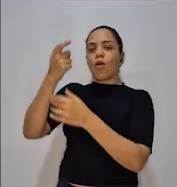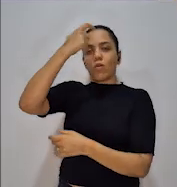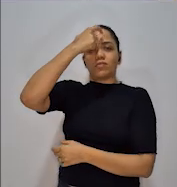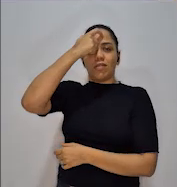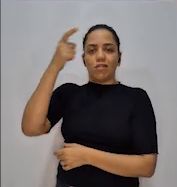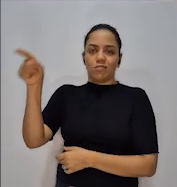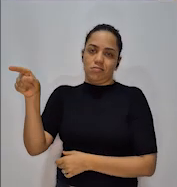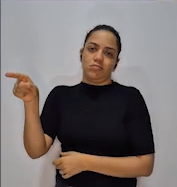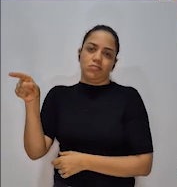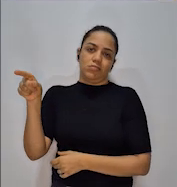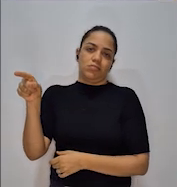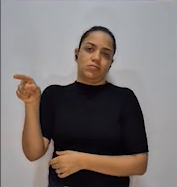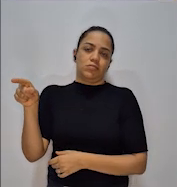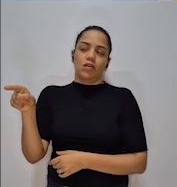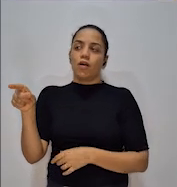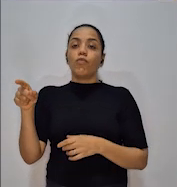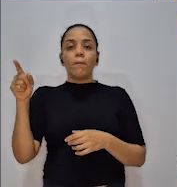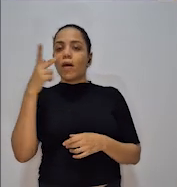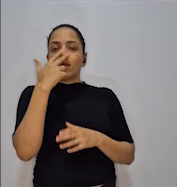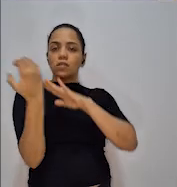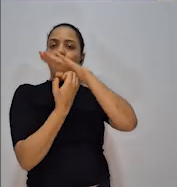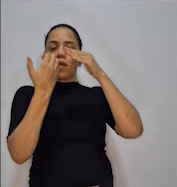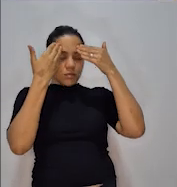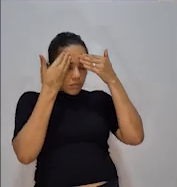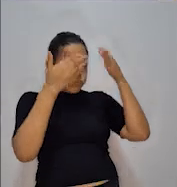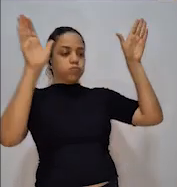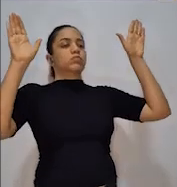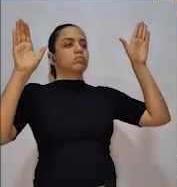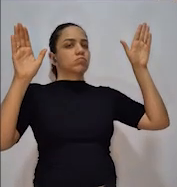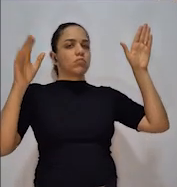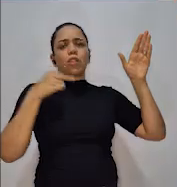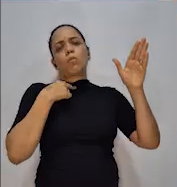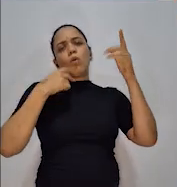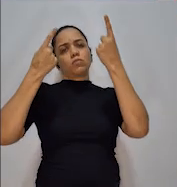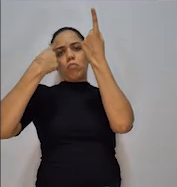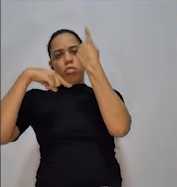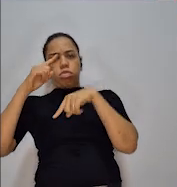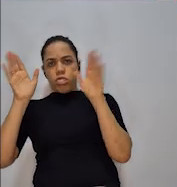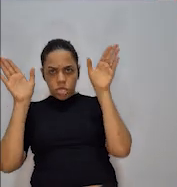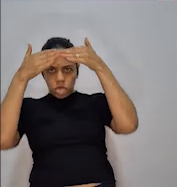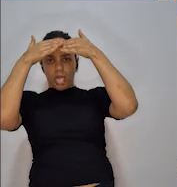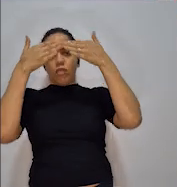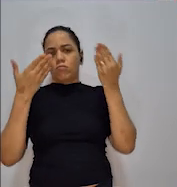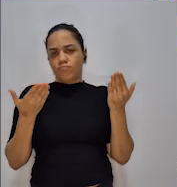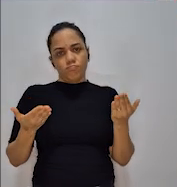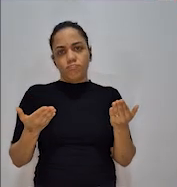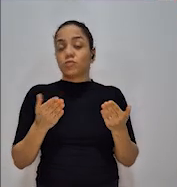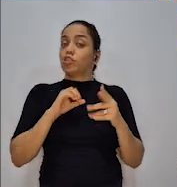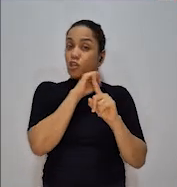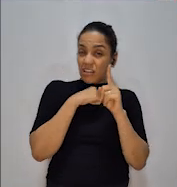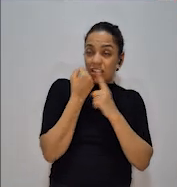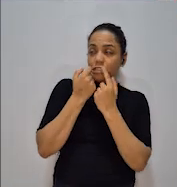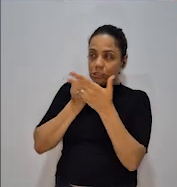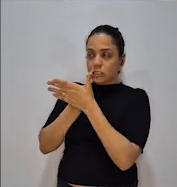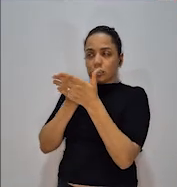trazer diversidade, jamais a gente quer voltar para trás. Então, de verdade, a pressão social foi muito grande e